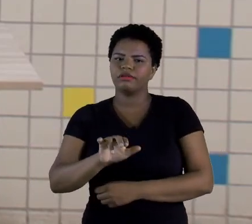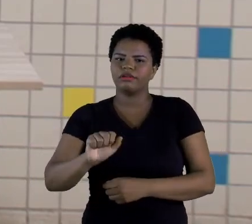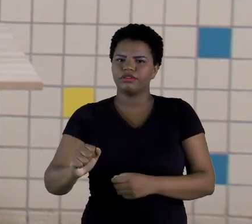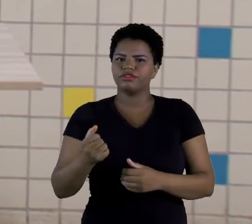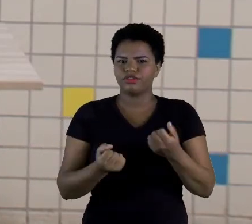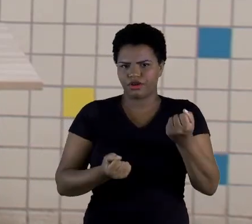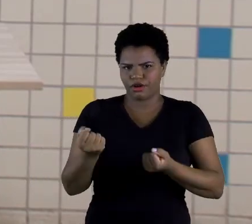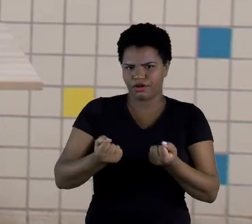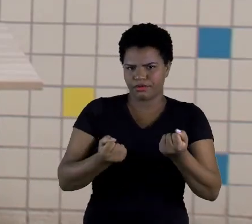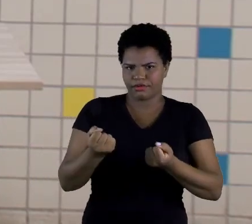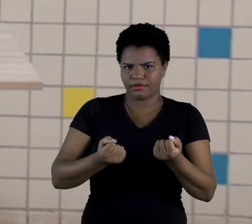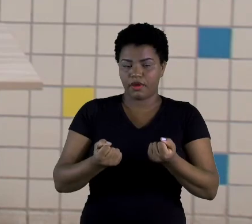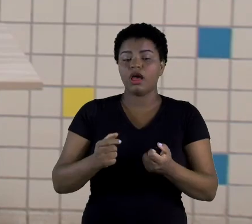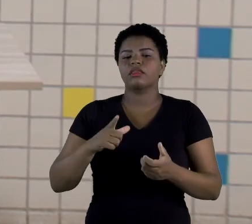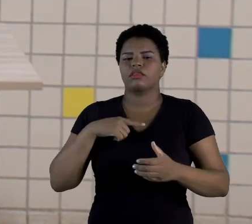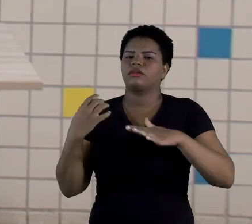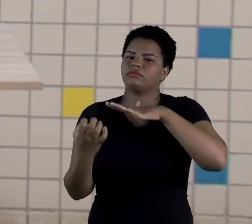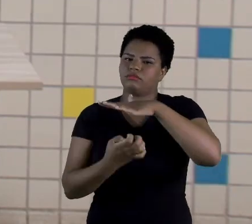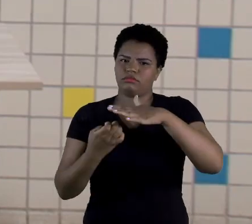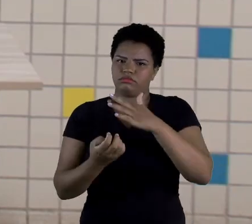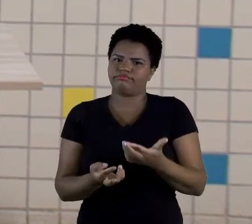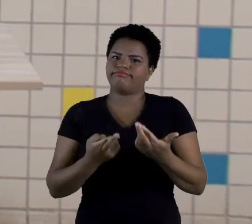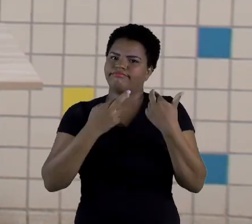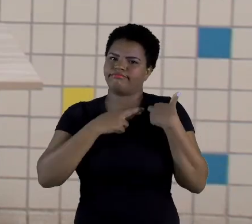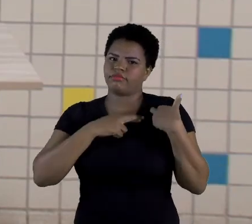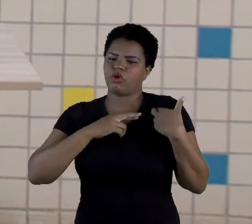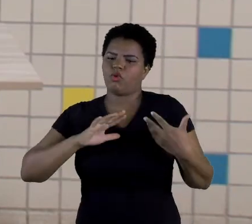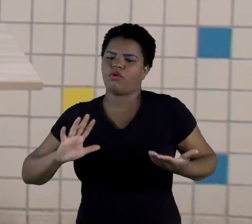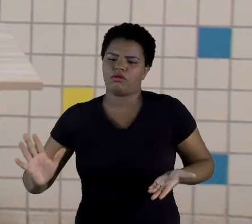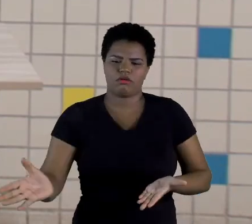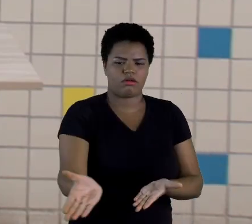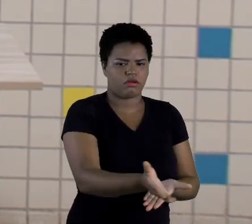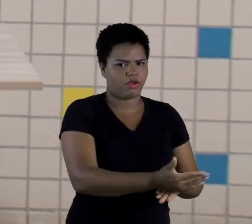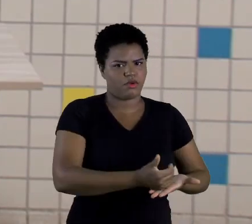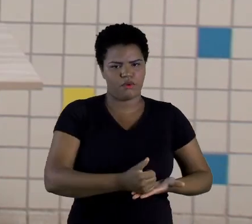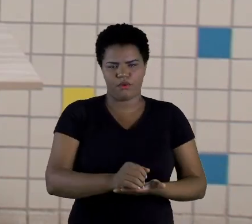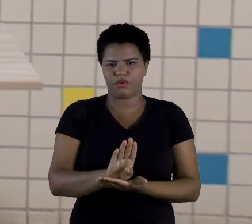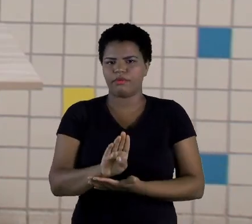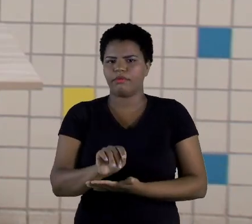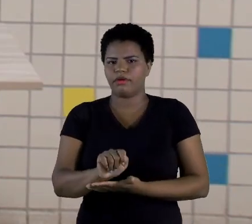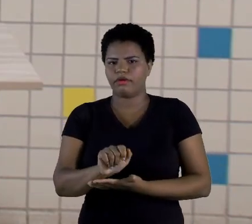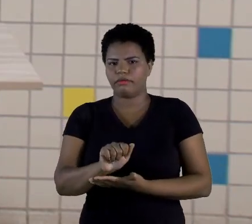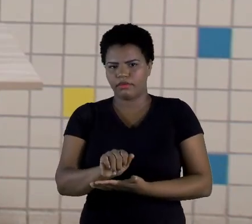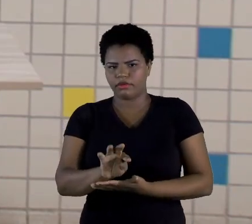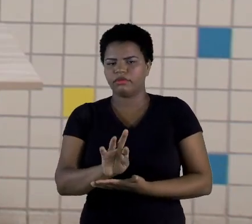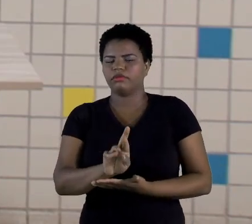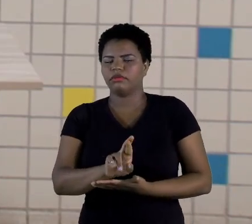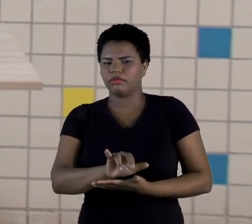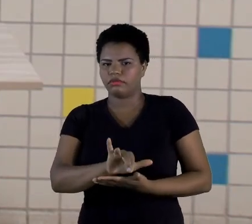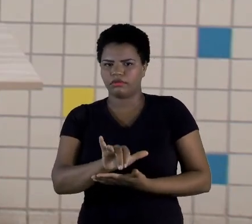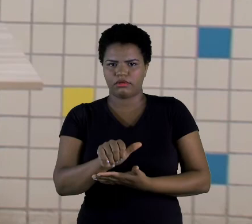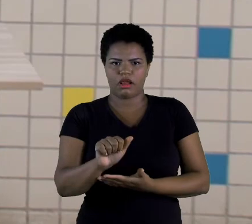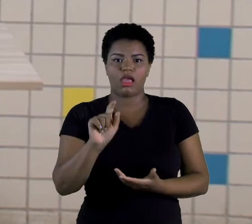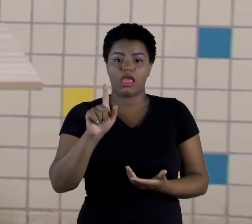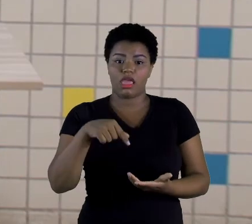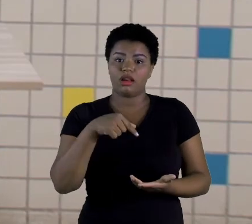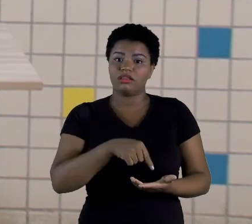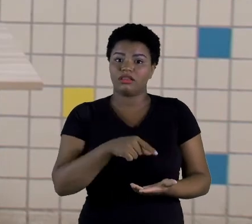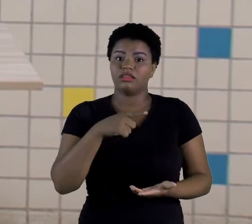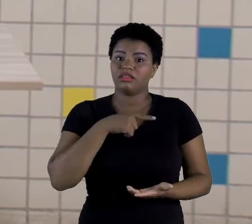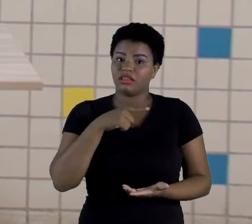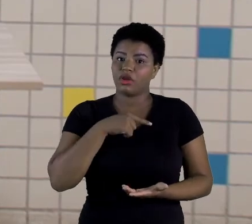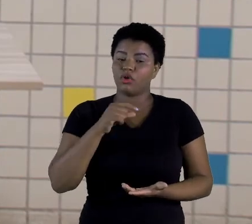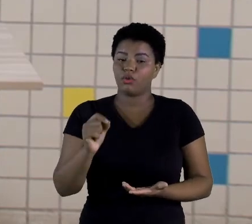as empresas, elas são responsáveis para recolher essas baterias, porque elas são altamente contagiosas, né? Elas